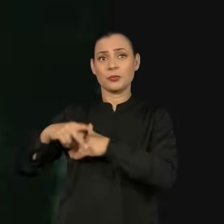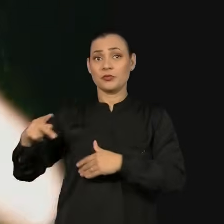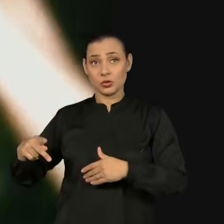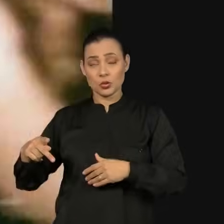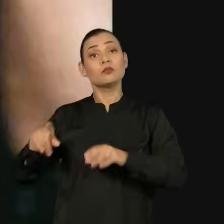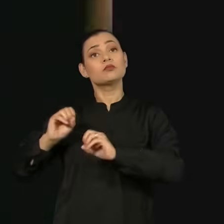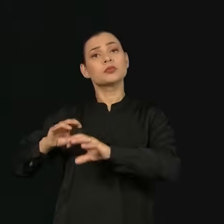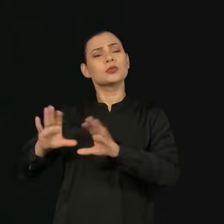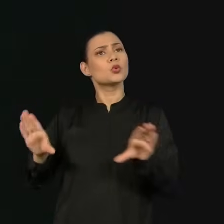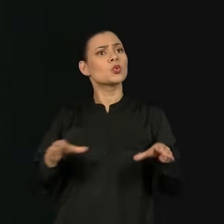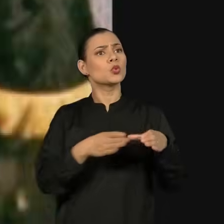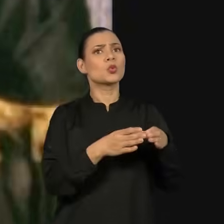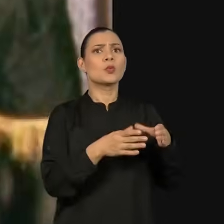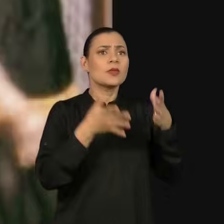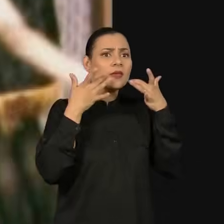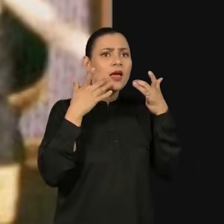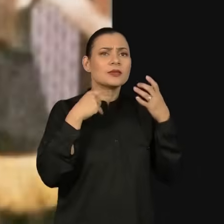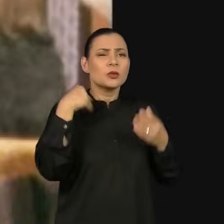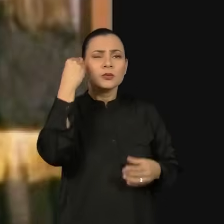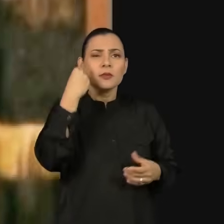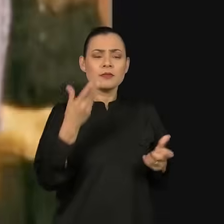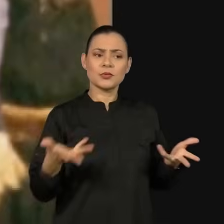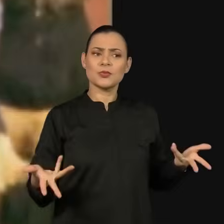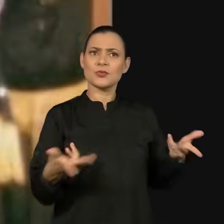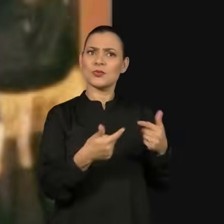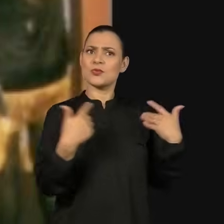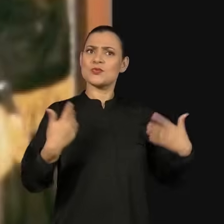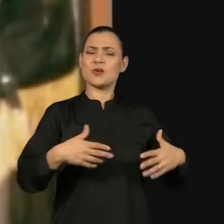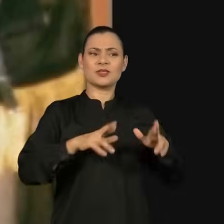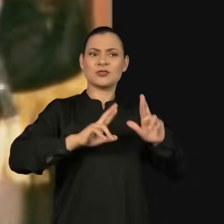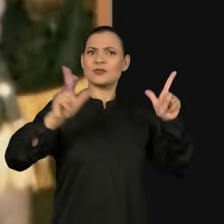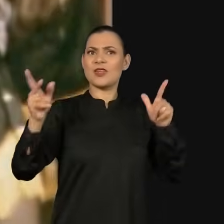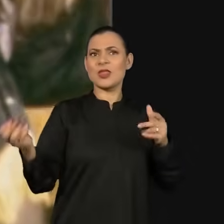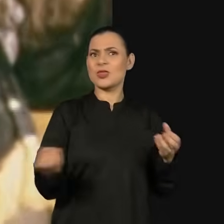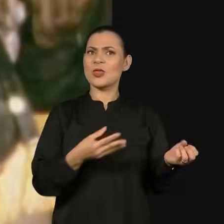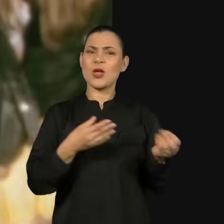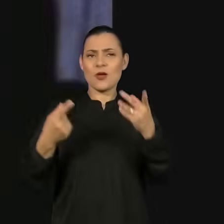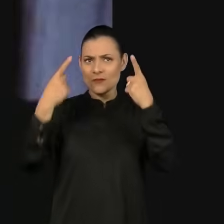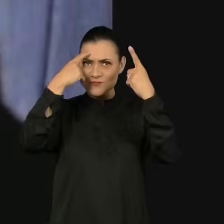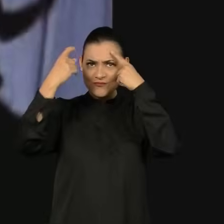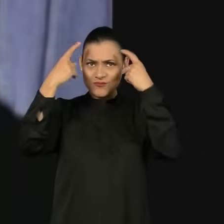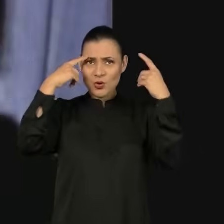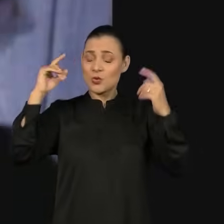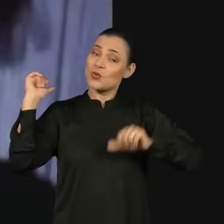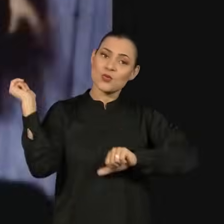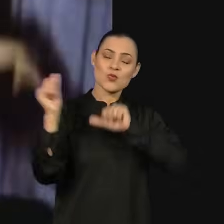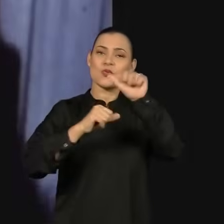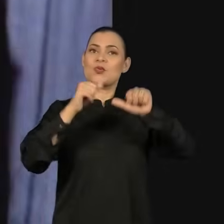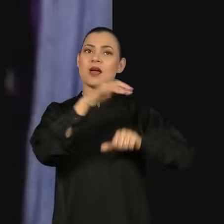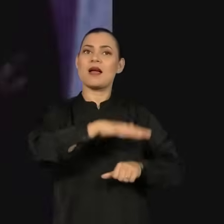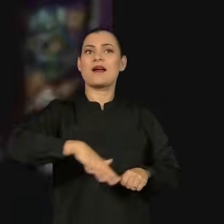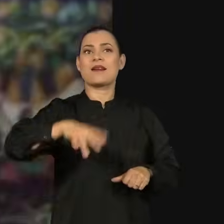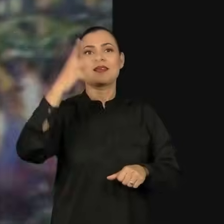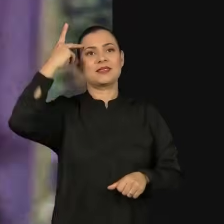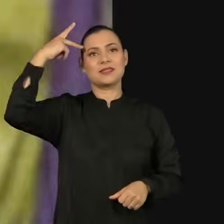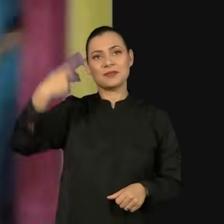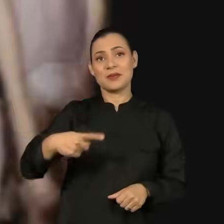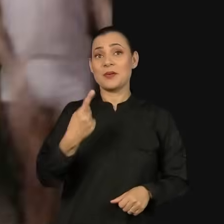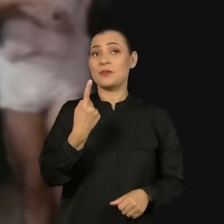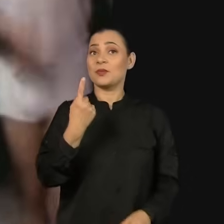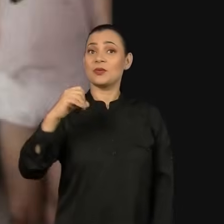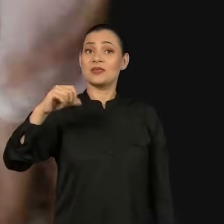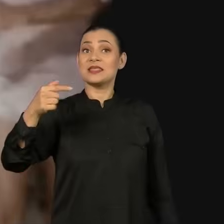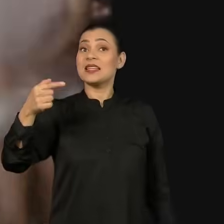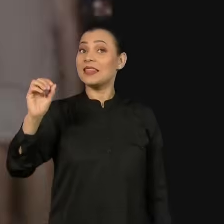uma companhia teatral experimental, irreverente e inovadora que revolucionou a cena paulistana nos anos